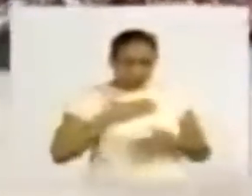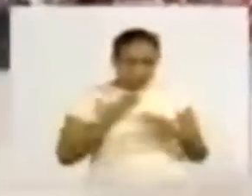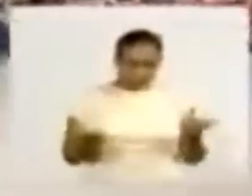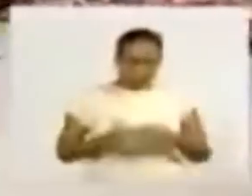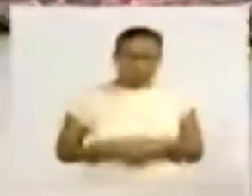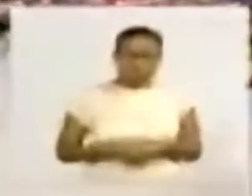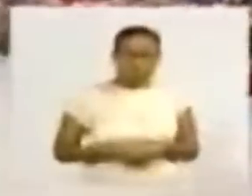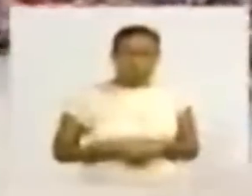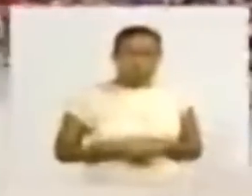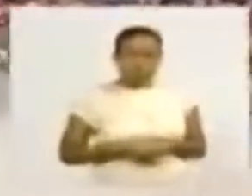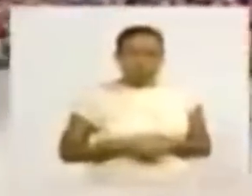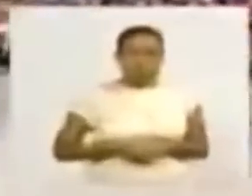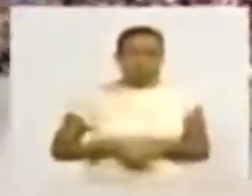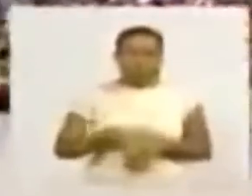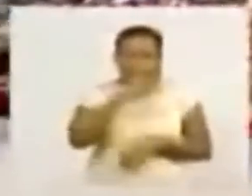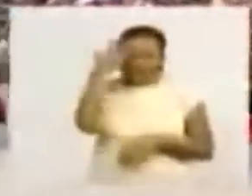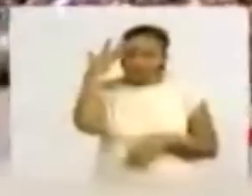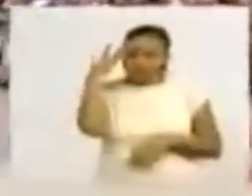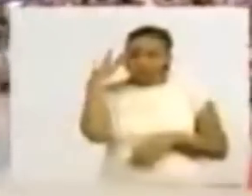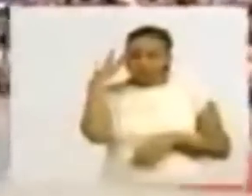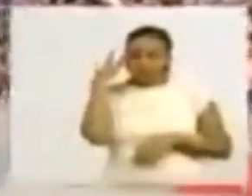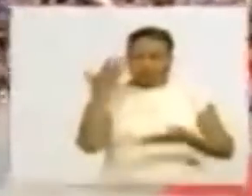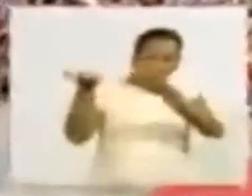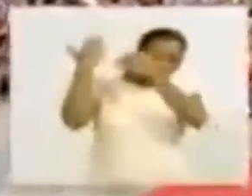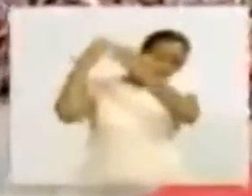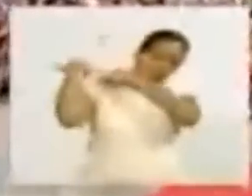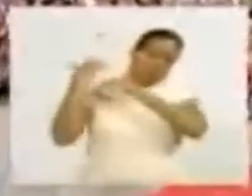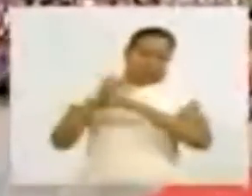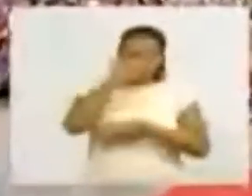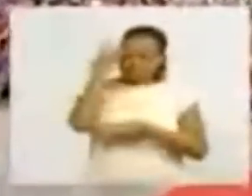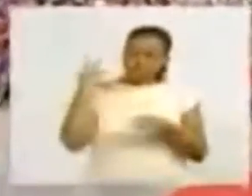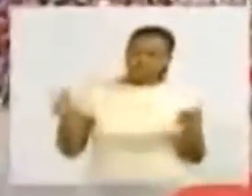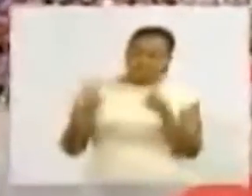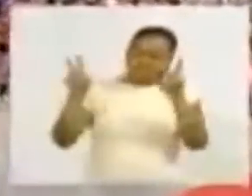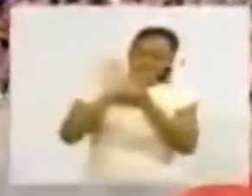Se Ele amava aqueles que aparentemente não valiam nada,